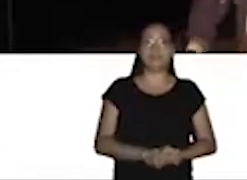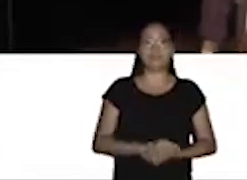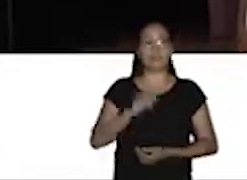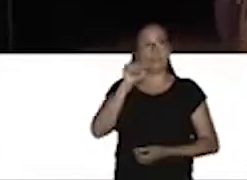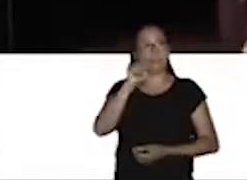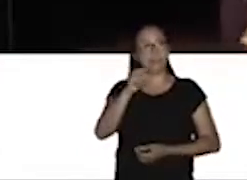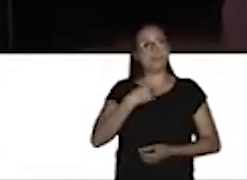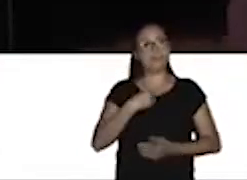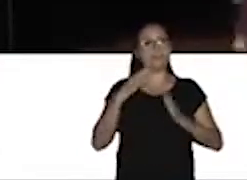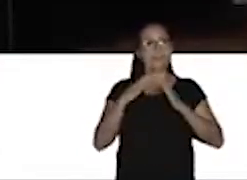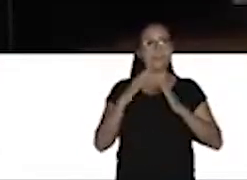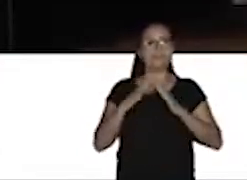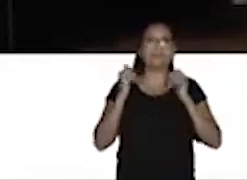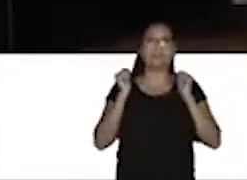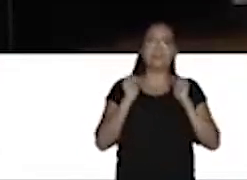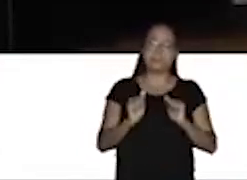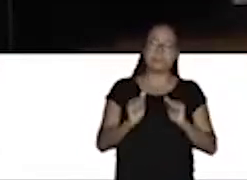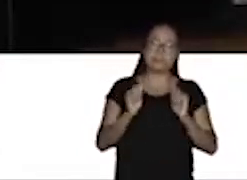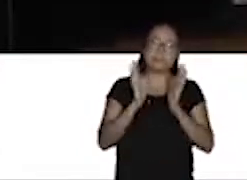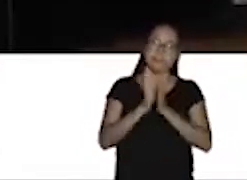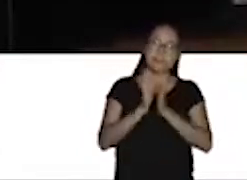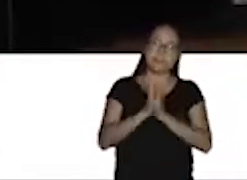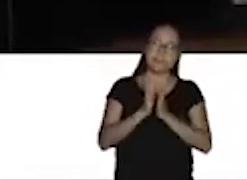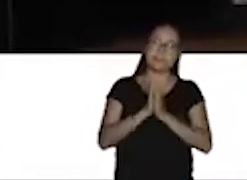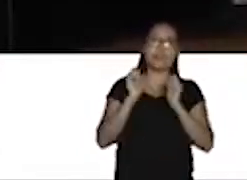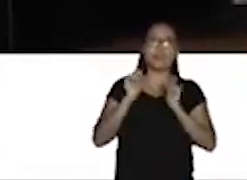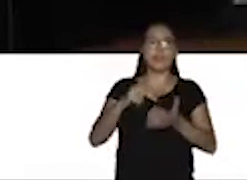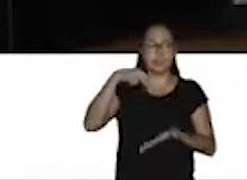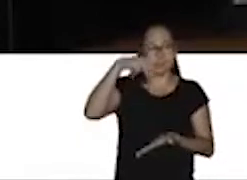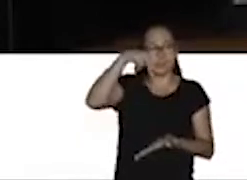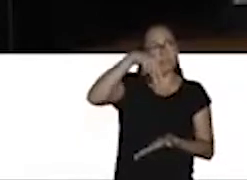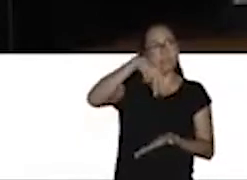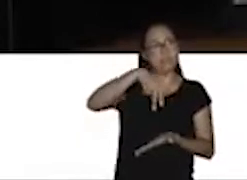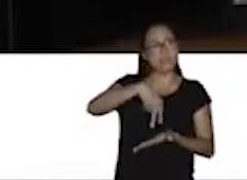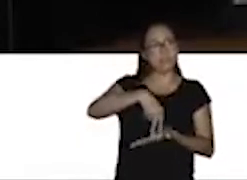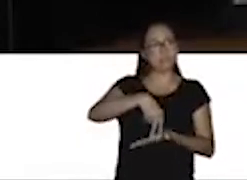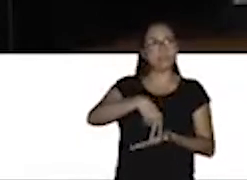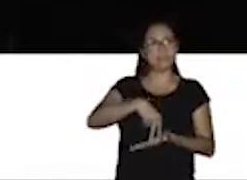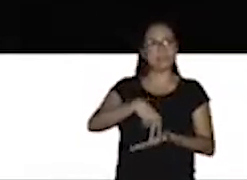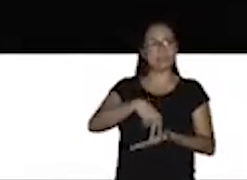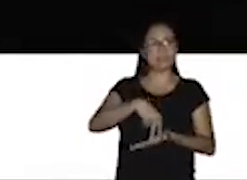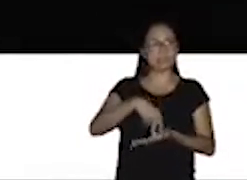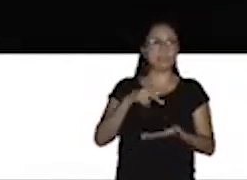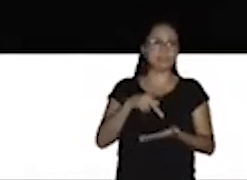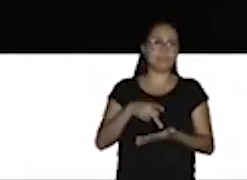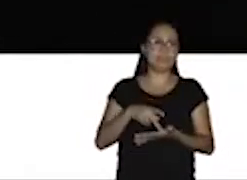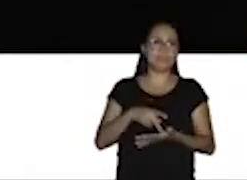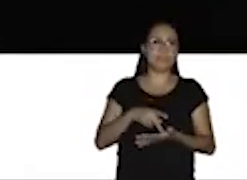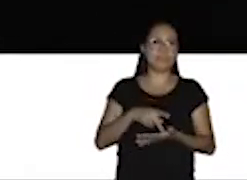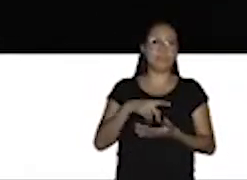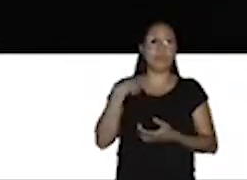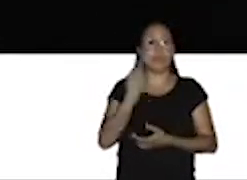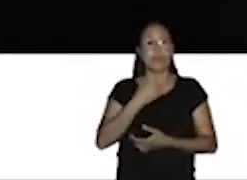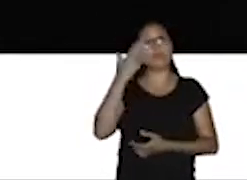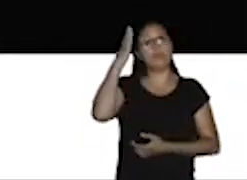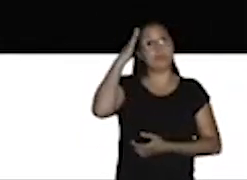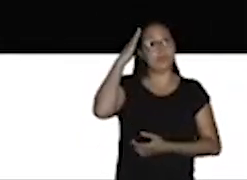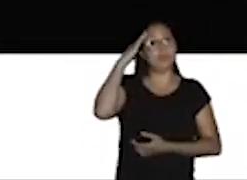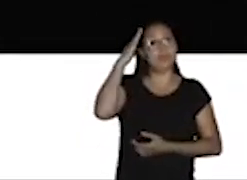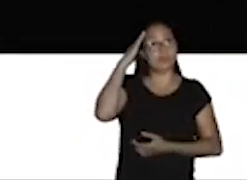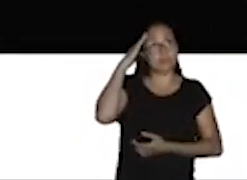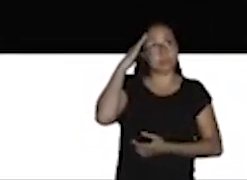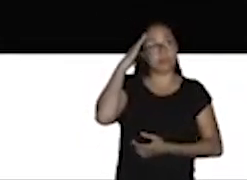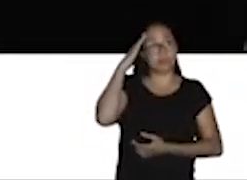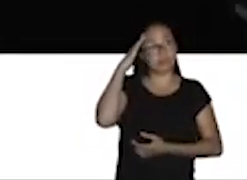em casa pode aplaudir, pode levantar, porque é para aplaudir em pé mesmo, né? Como a gente sabe